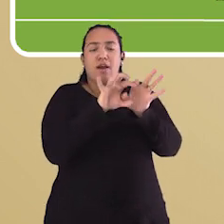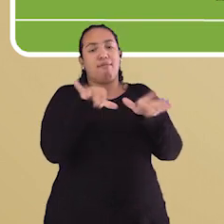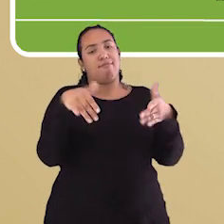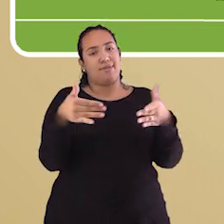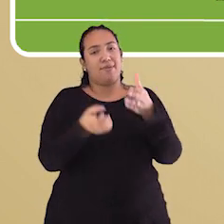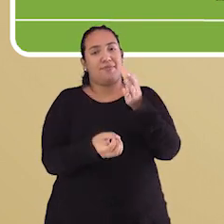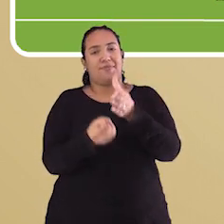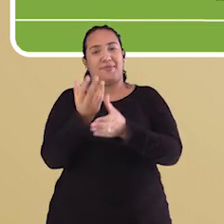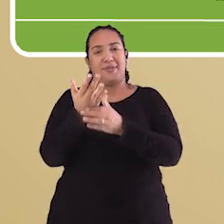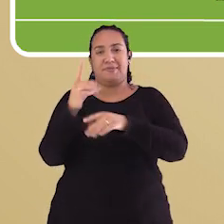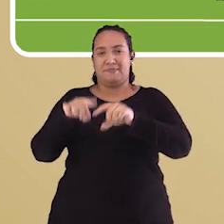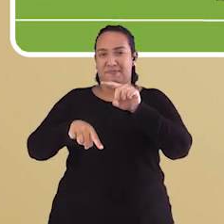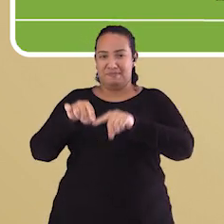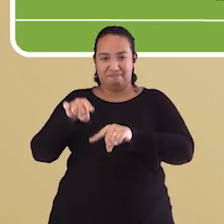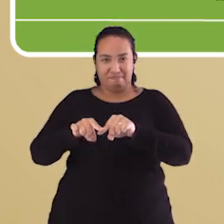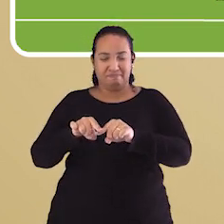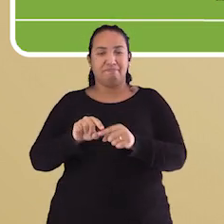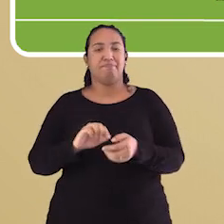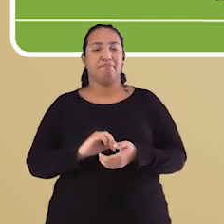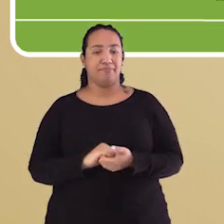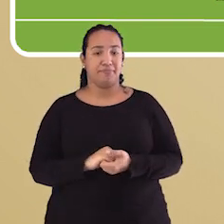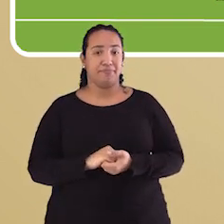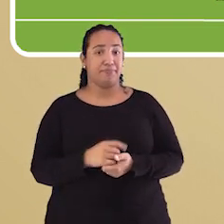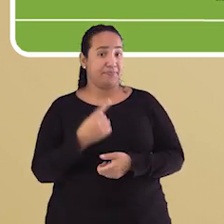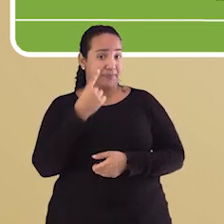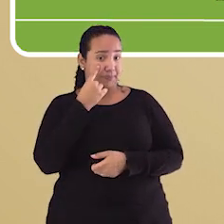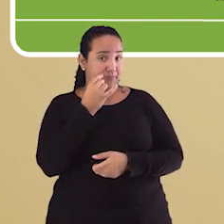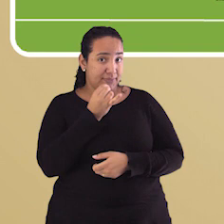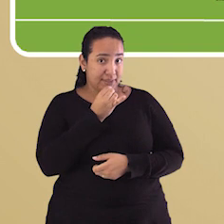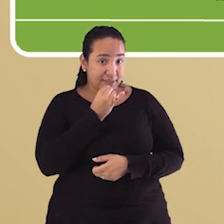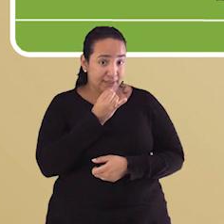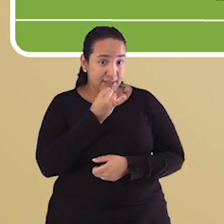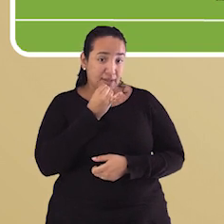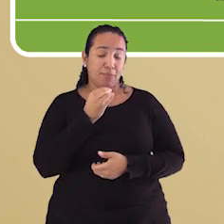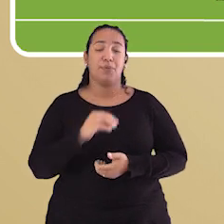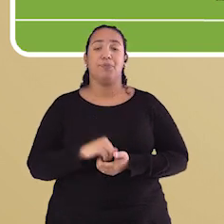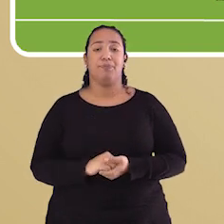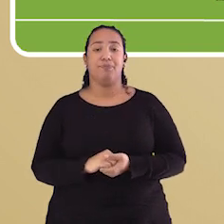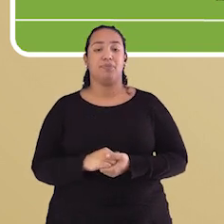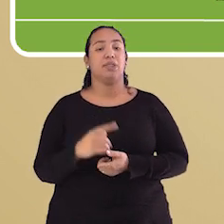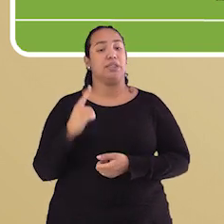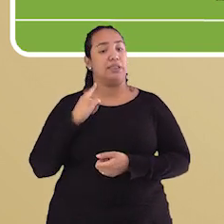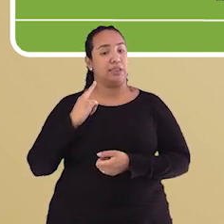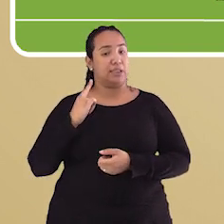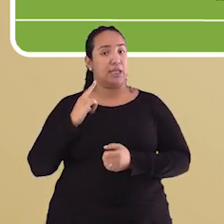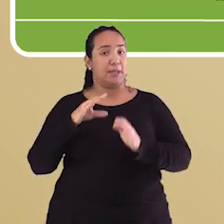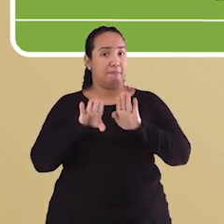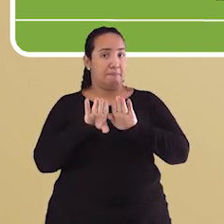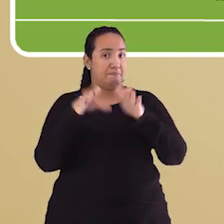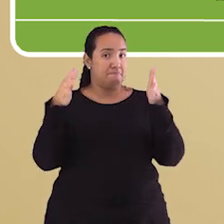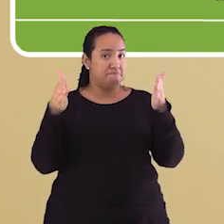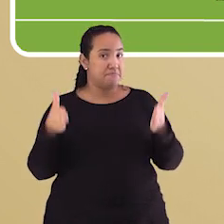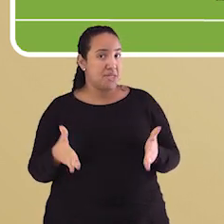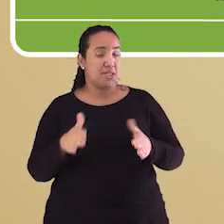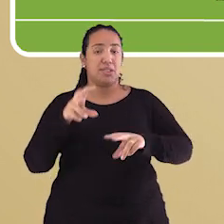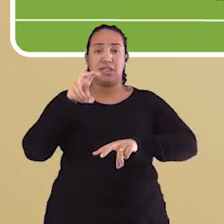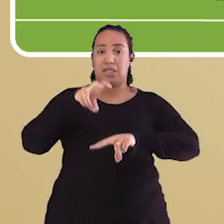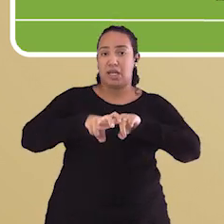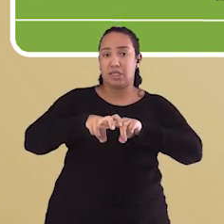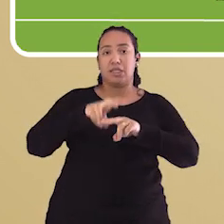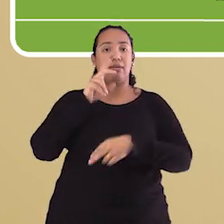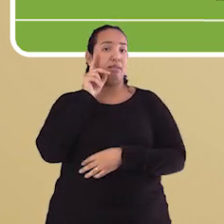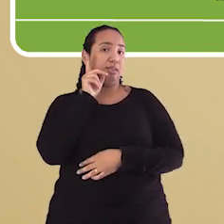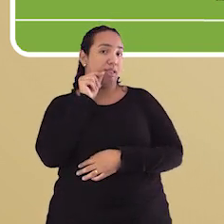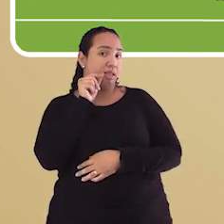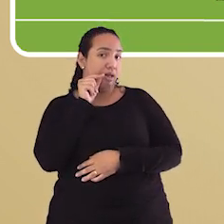forma ao objeto ou ao corpo. Como exemplo de estado sólido, podemos citar a cadeira, a